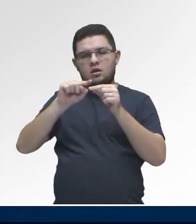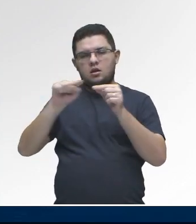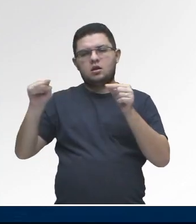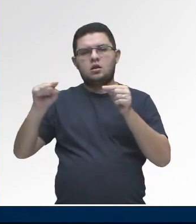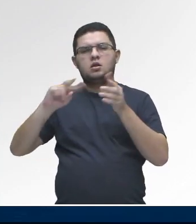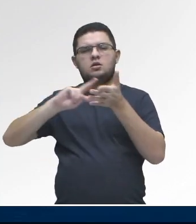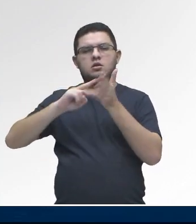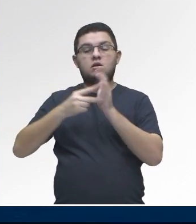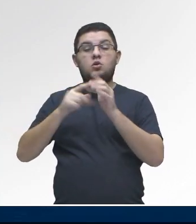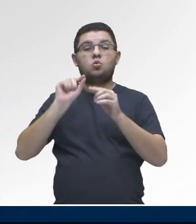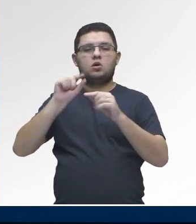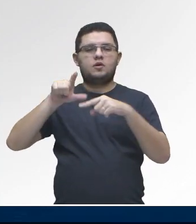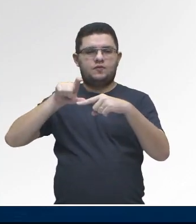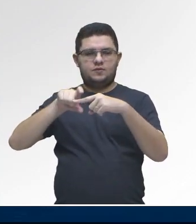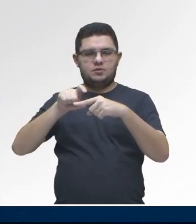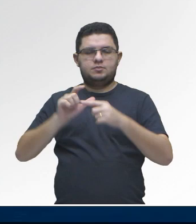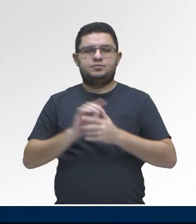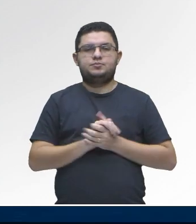Nós temos aqui